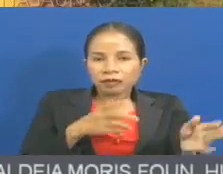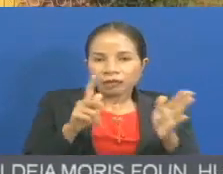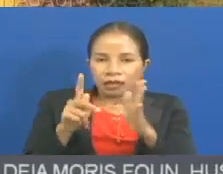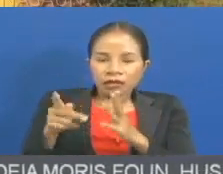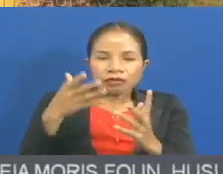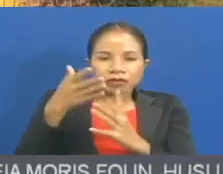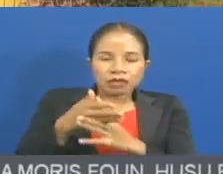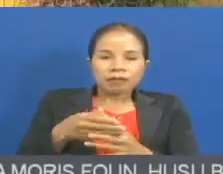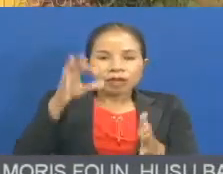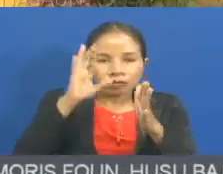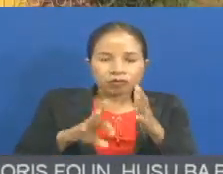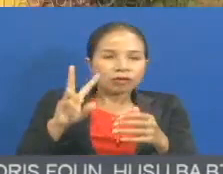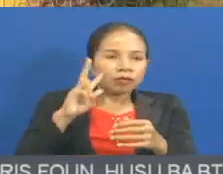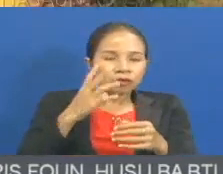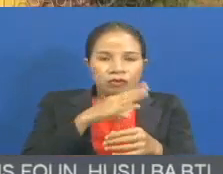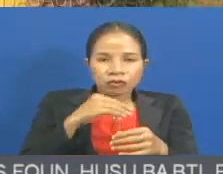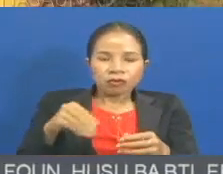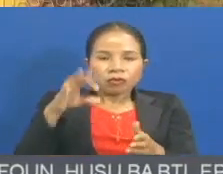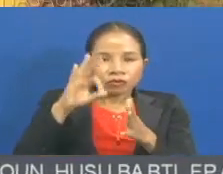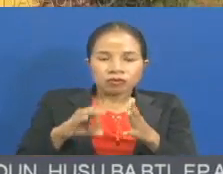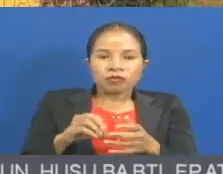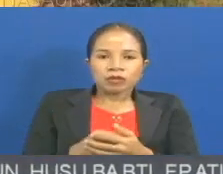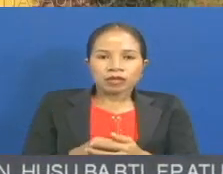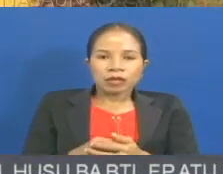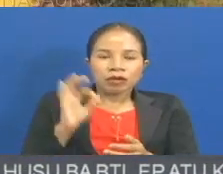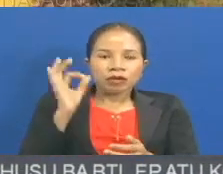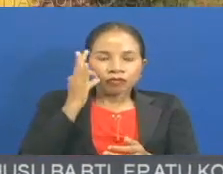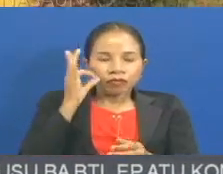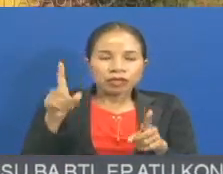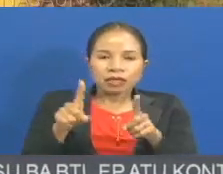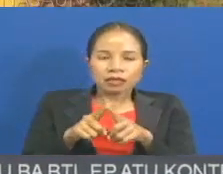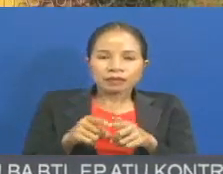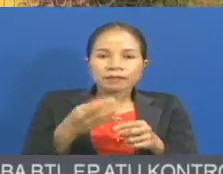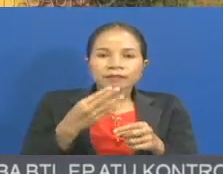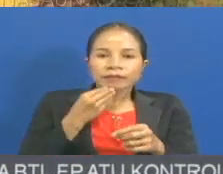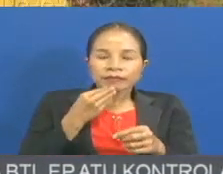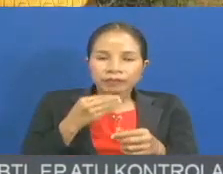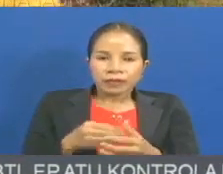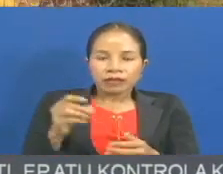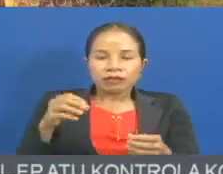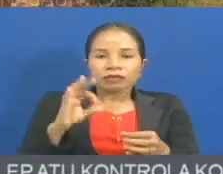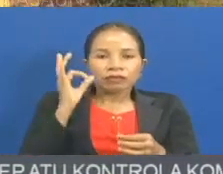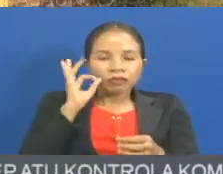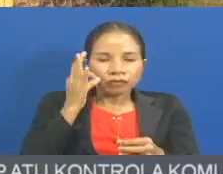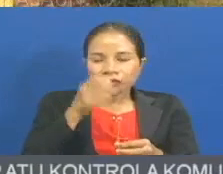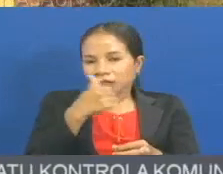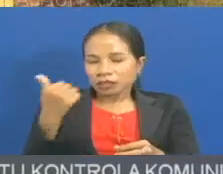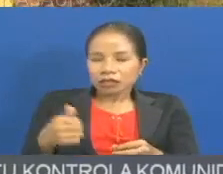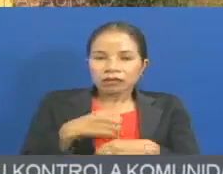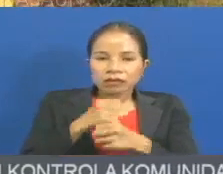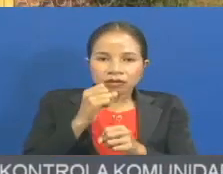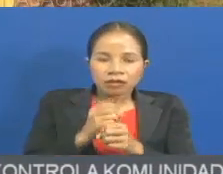iha, horticultura, no MOS, ba cuida a influência de BEMO, a nessa sabraca, ou a influência de Shelshelo, para. Nível